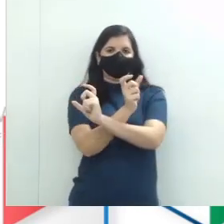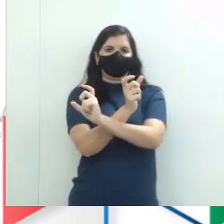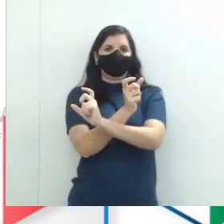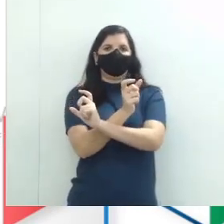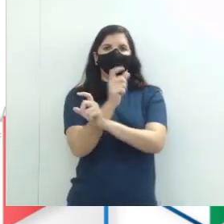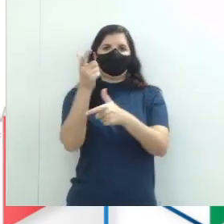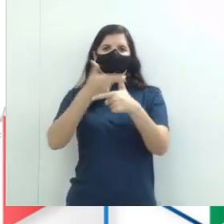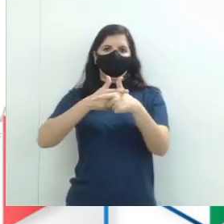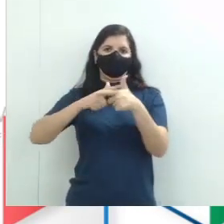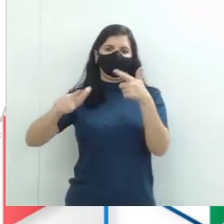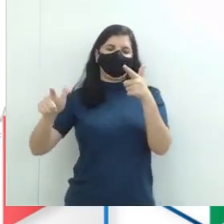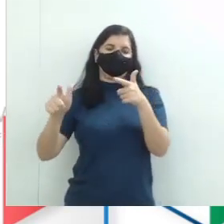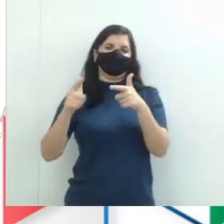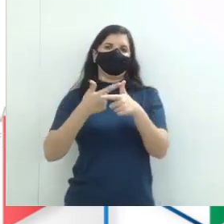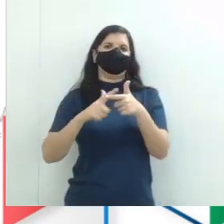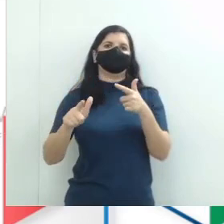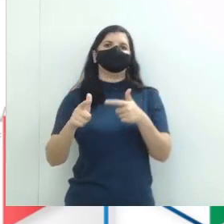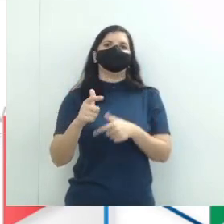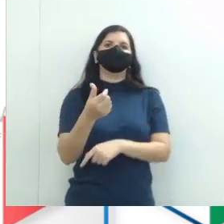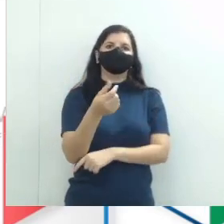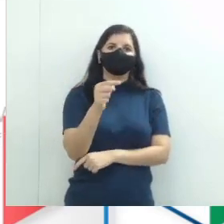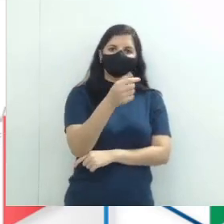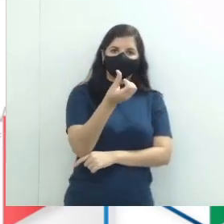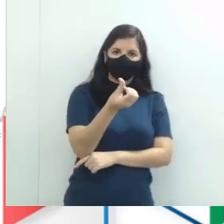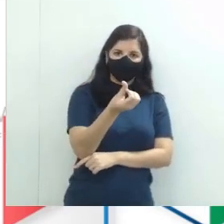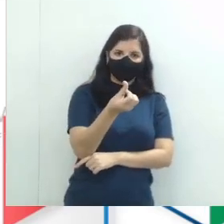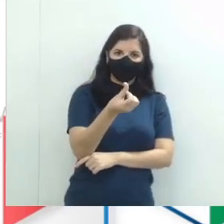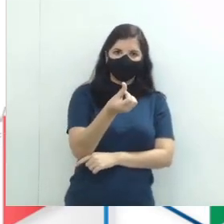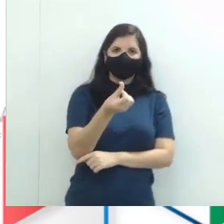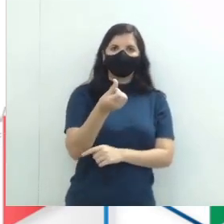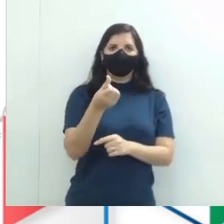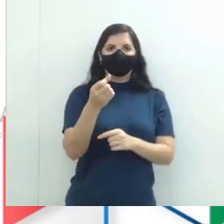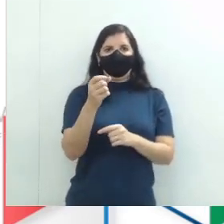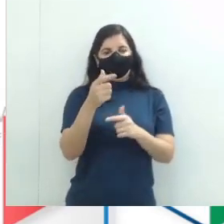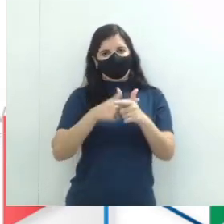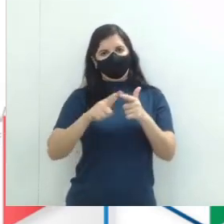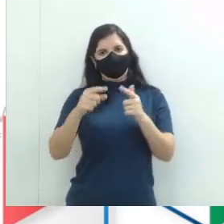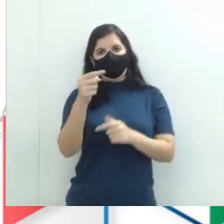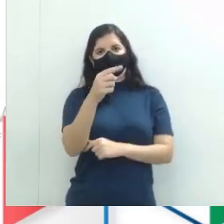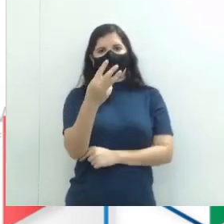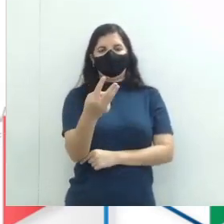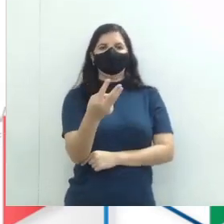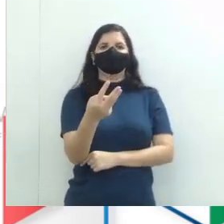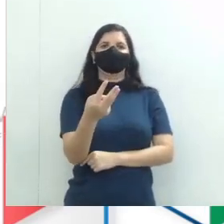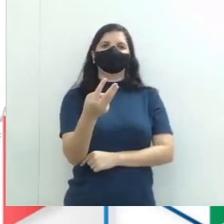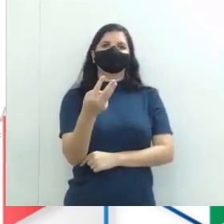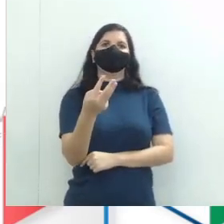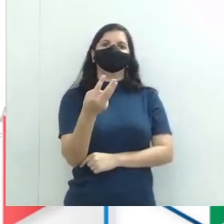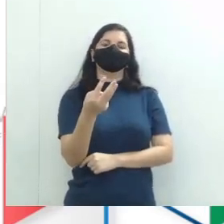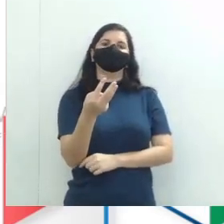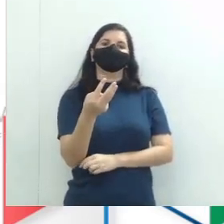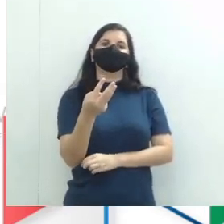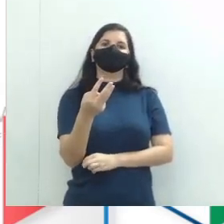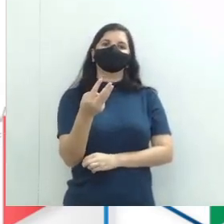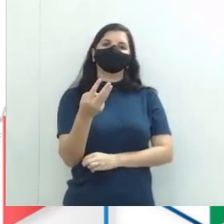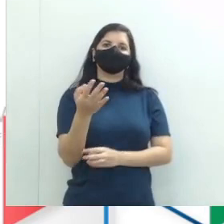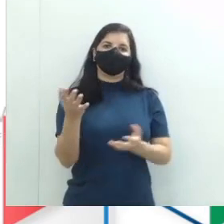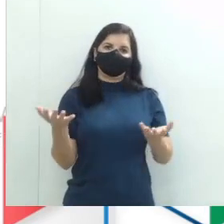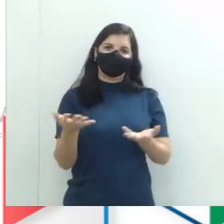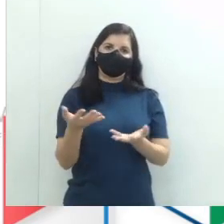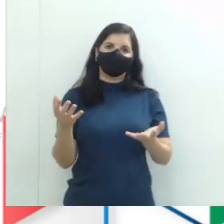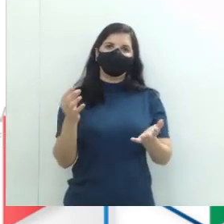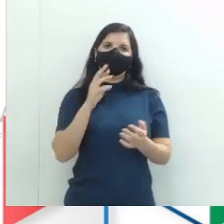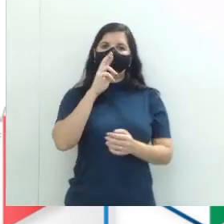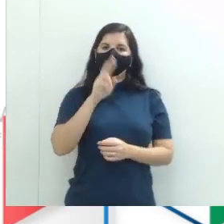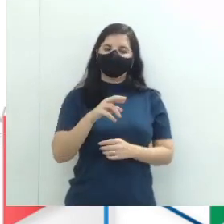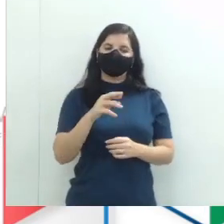vou dividir. Tá? Menos 6 por menos 3, como está já aí fixado para vocês. Viu?